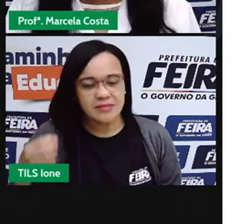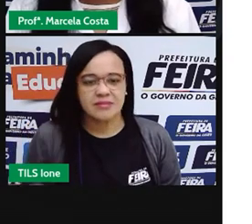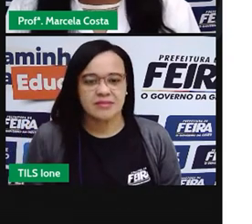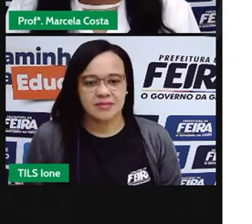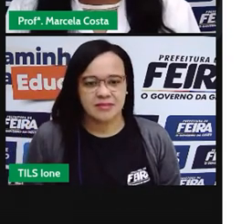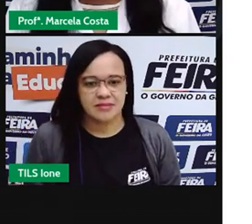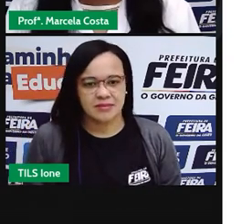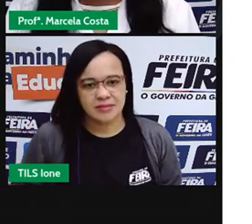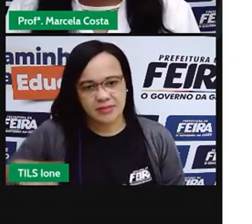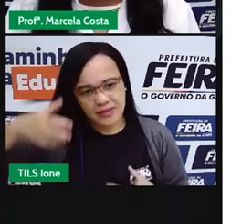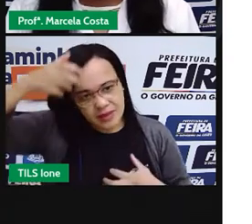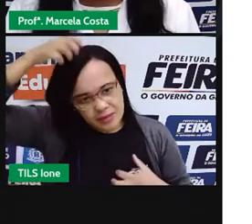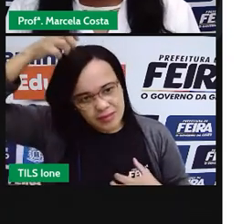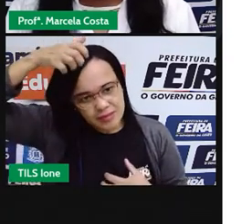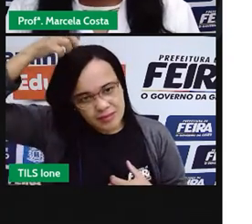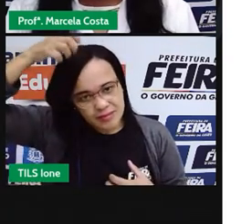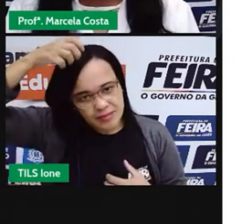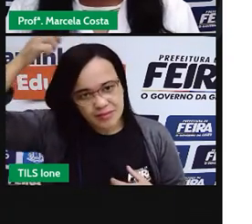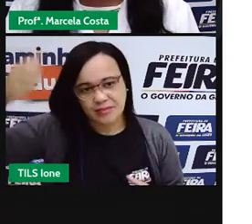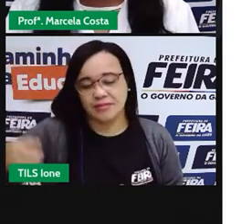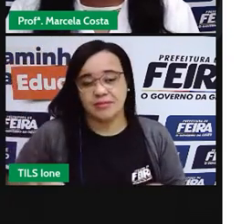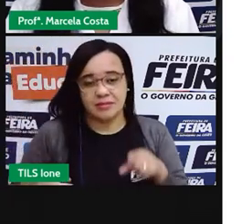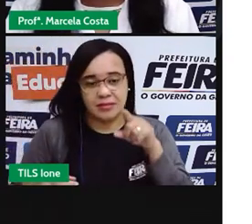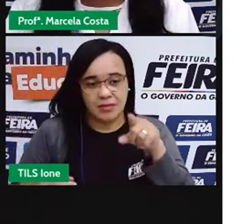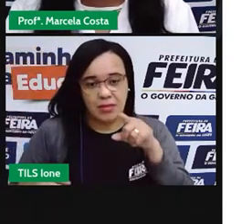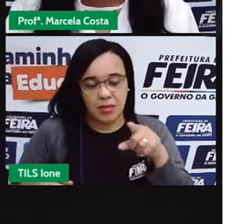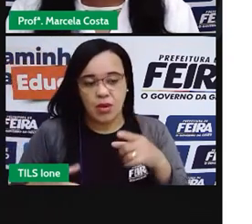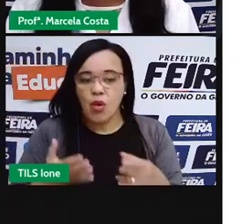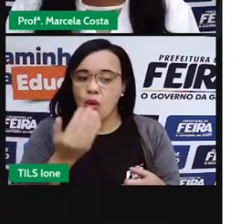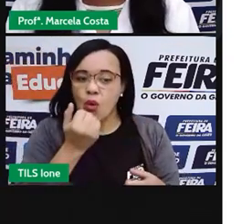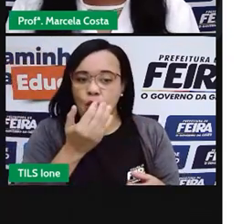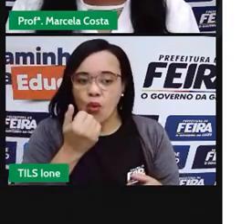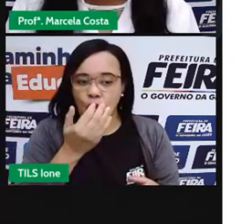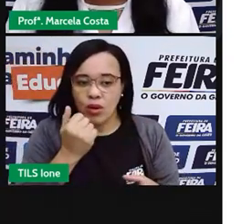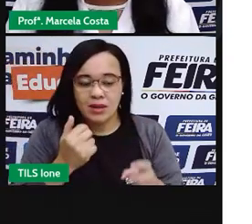Cá comeu cinco bananas.